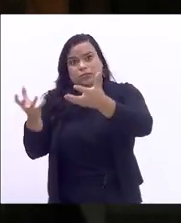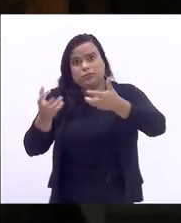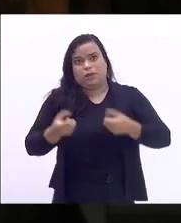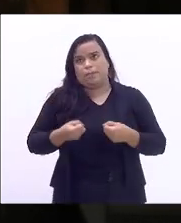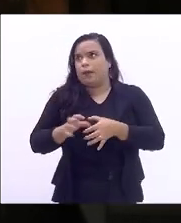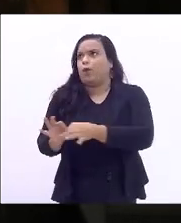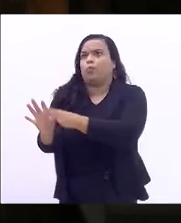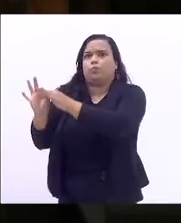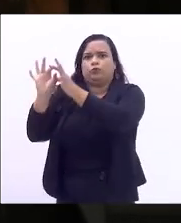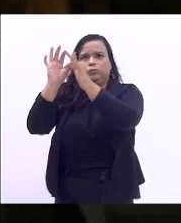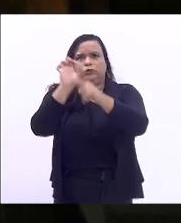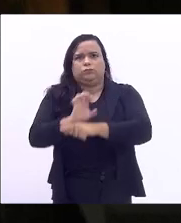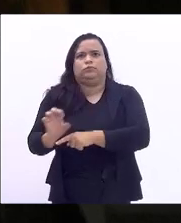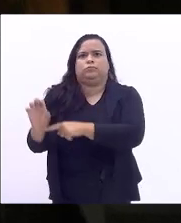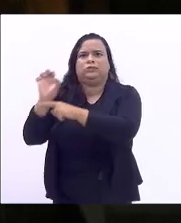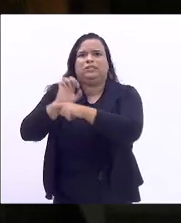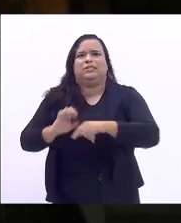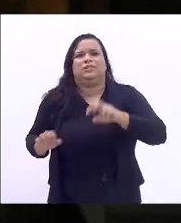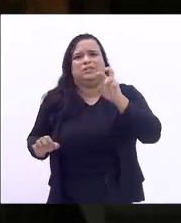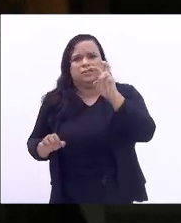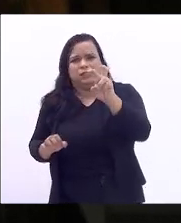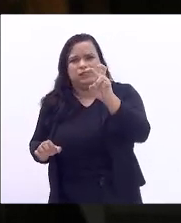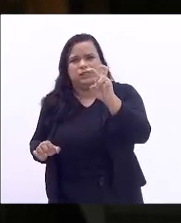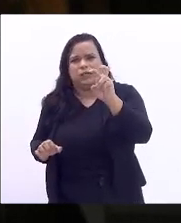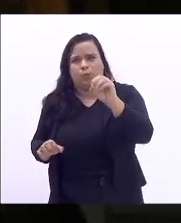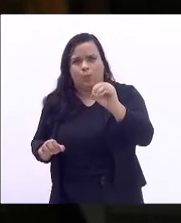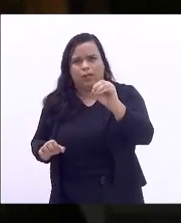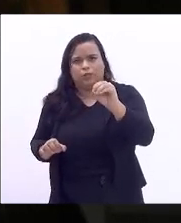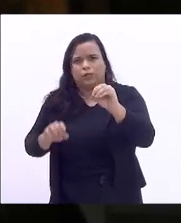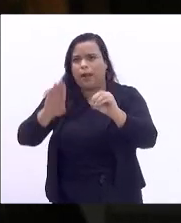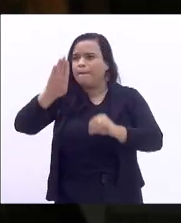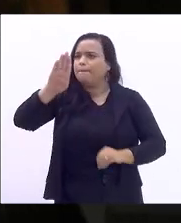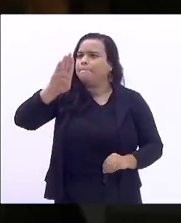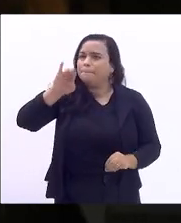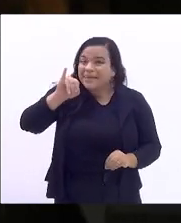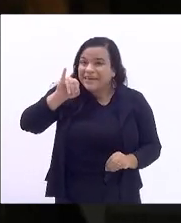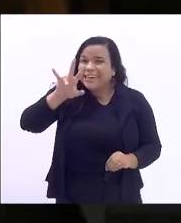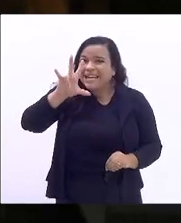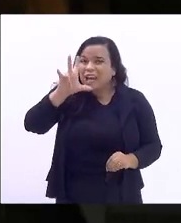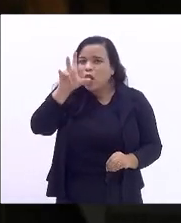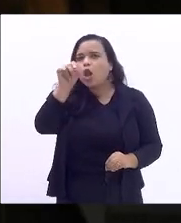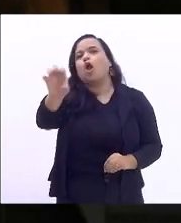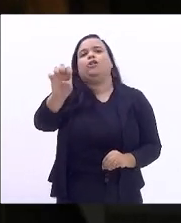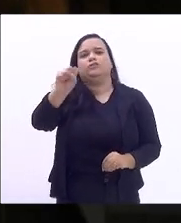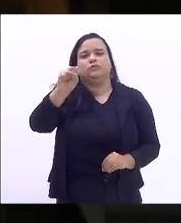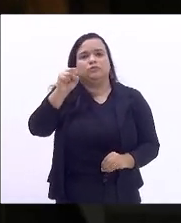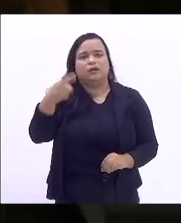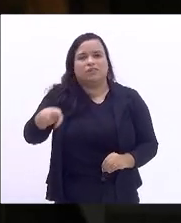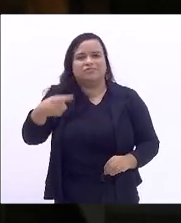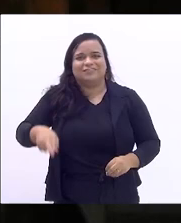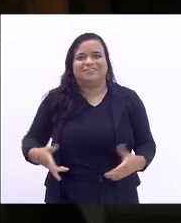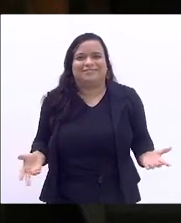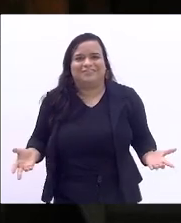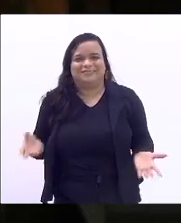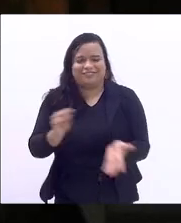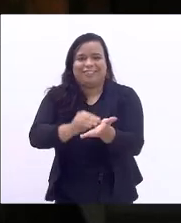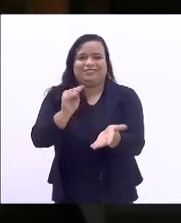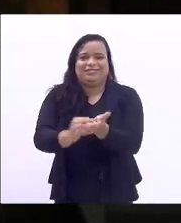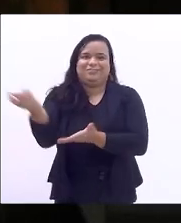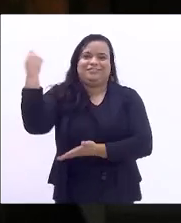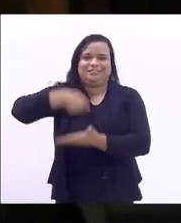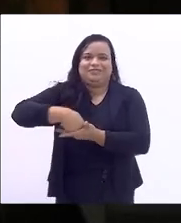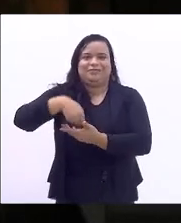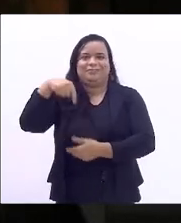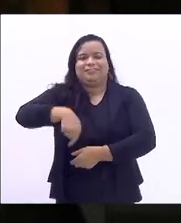União 50 bilhões de reais 50 bilhões de